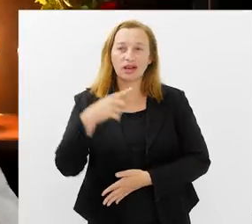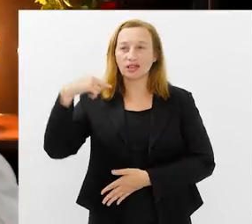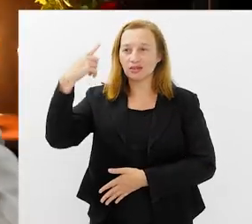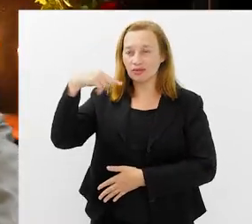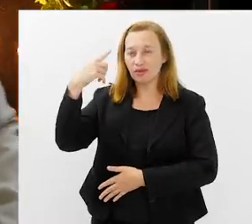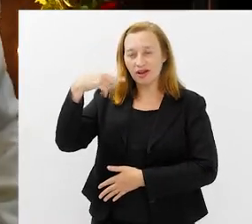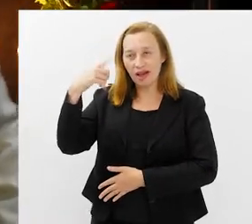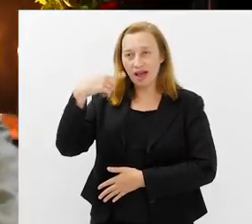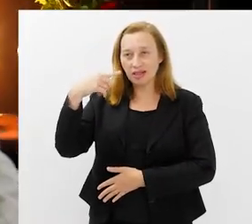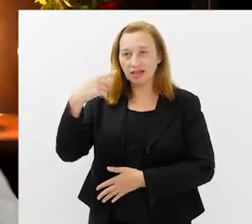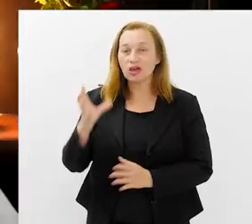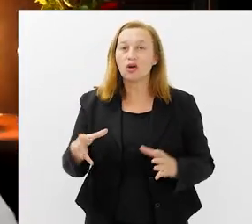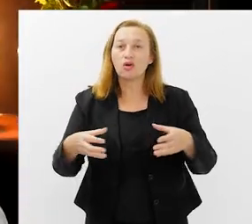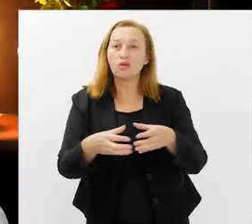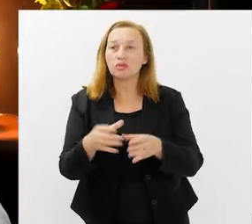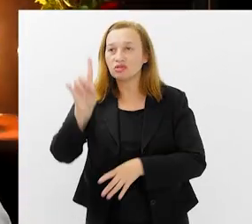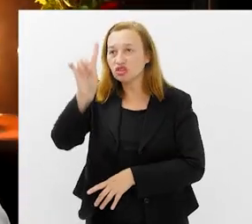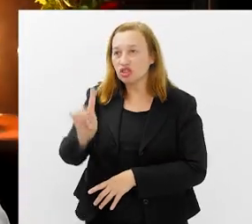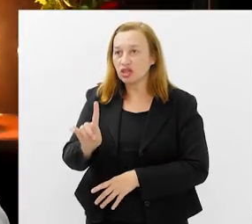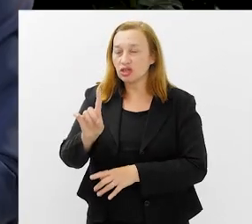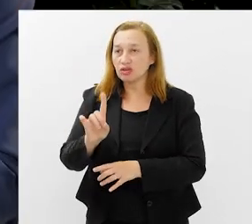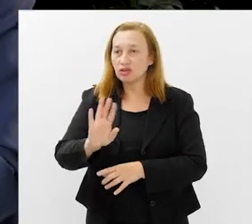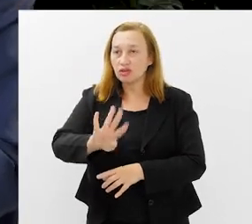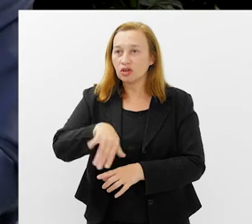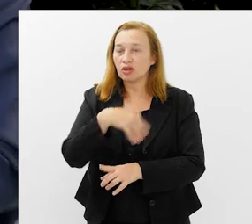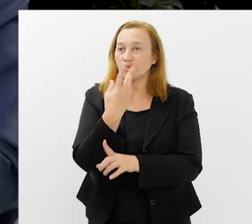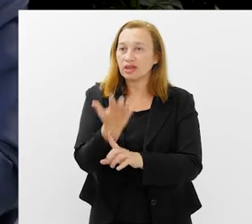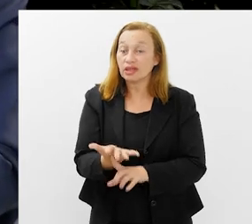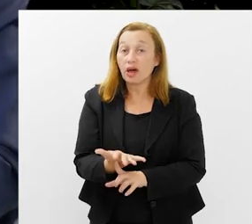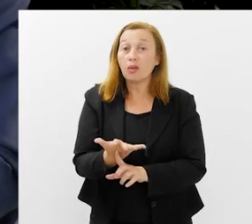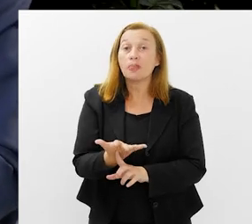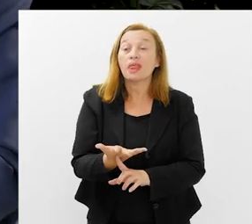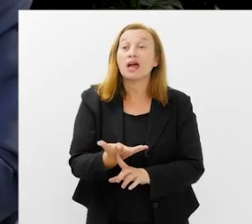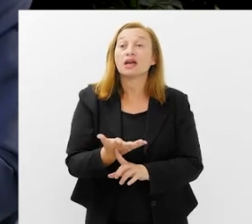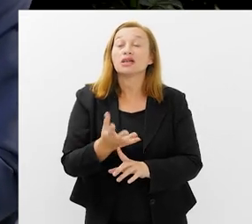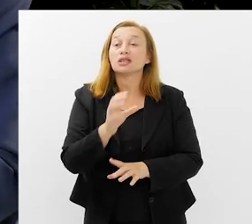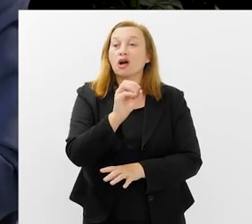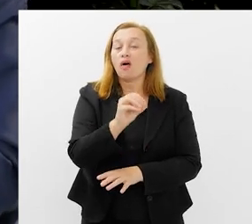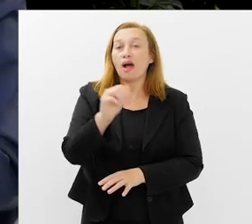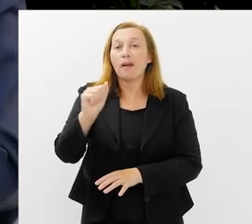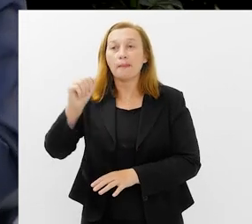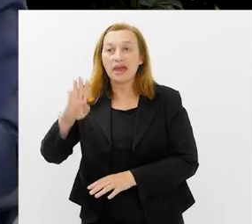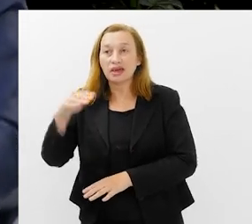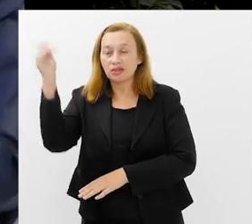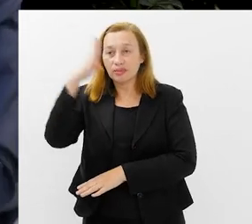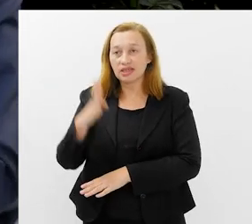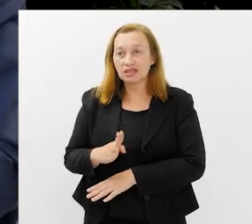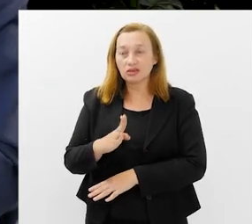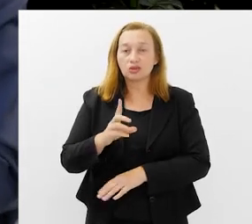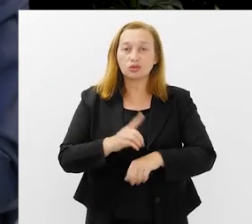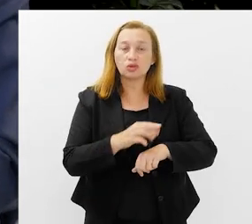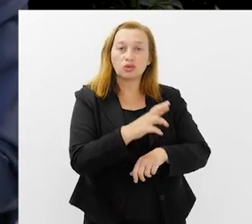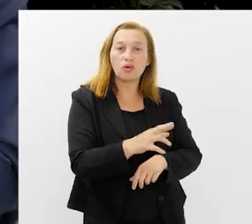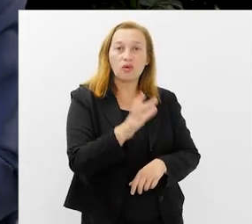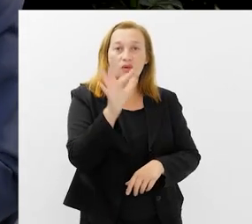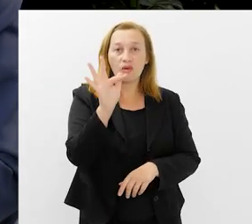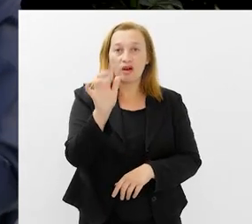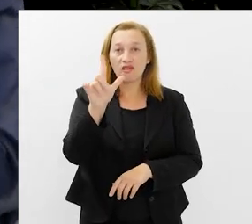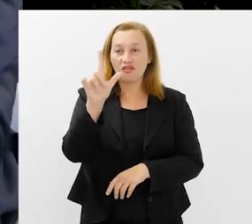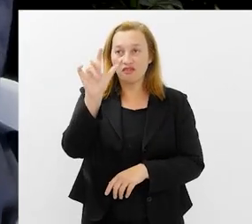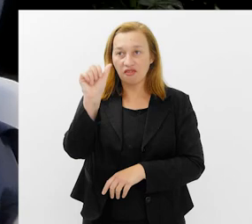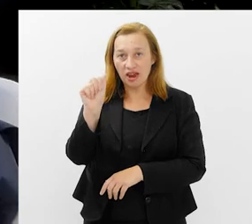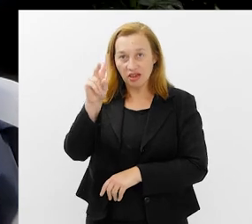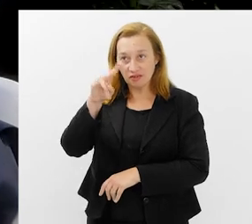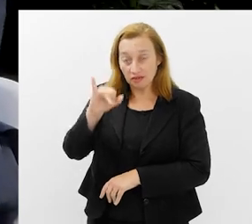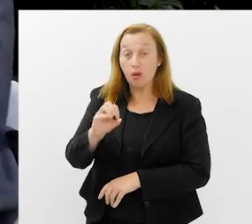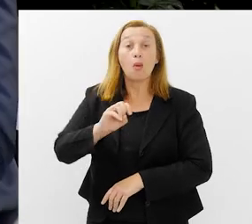colega, advogado, que preside a Comissão de Direito Ambiental da Ordem dos Advogados do Brasil, o doutor Flávio Ahmed.